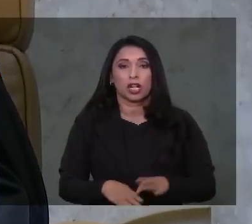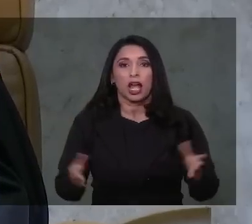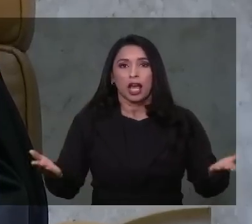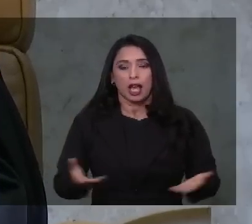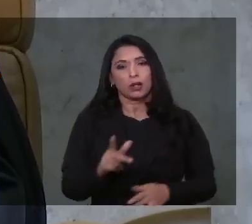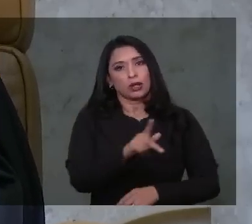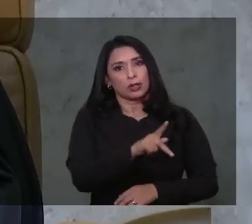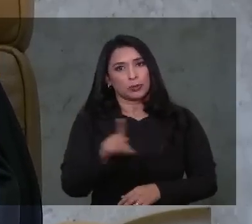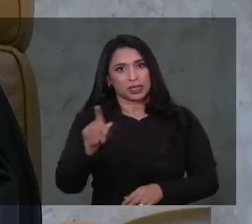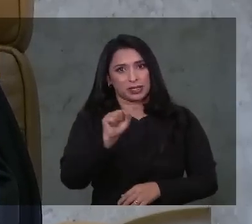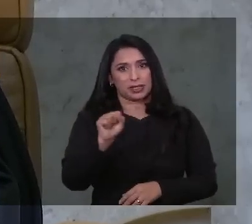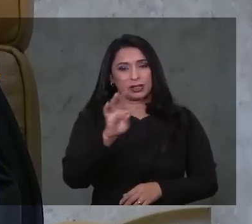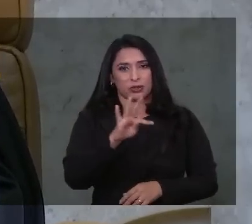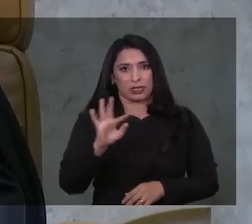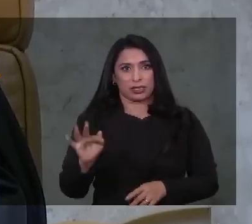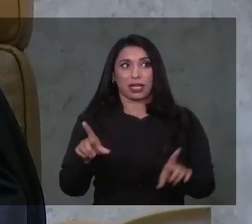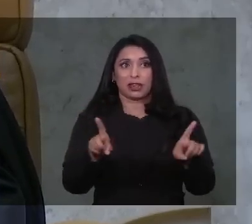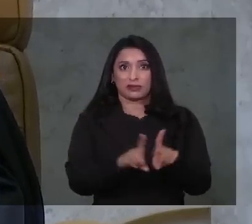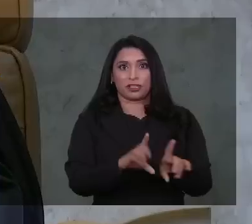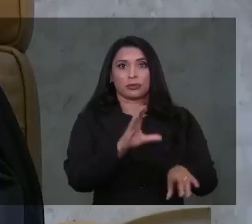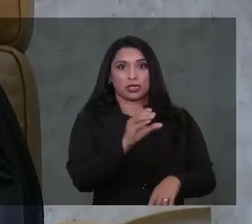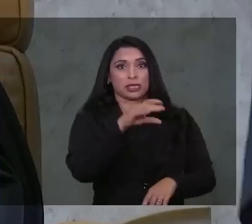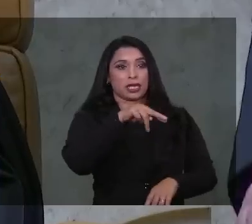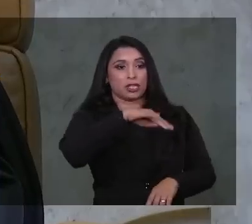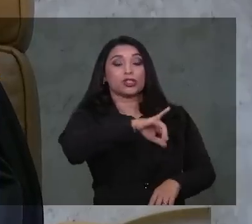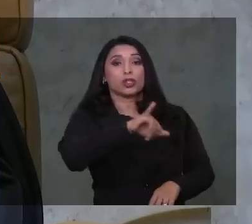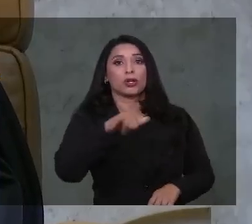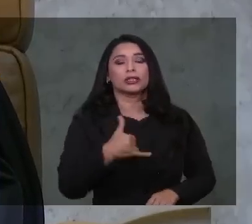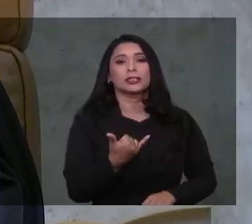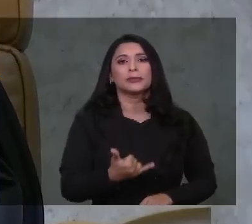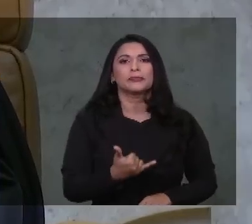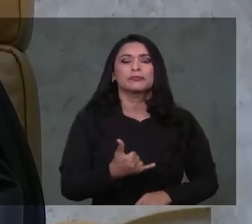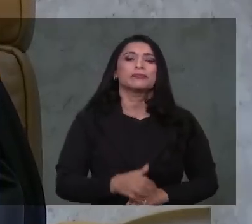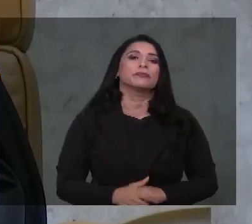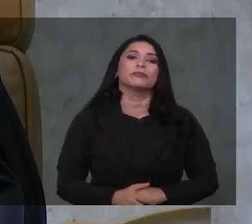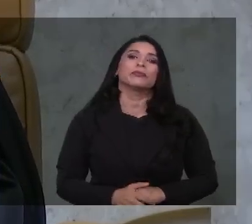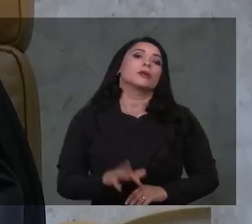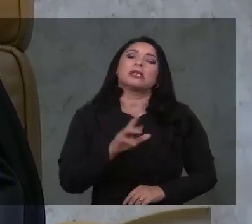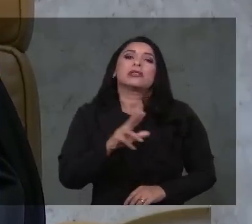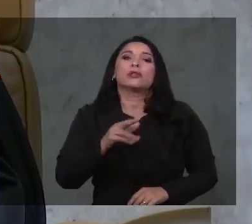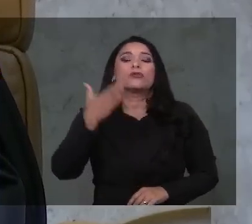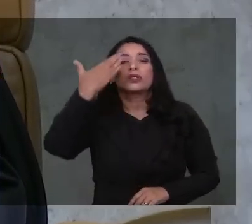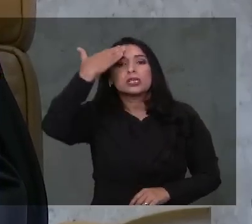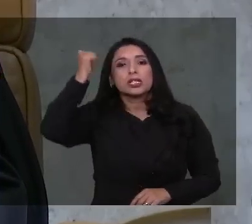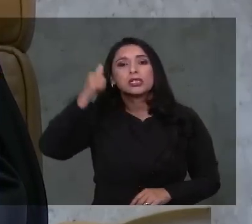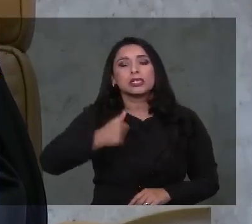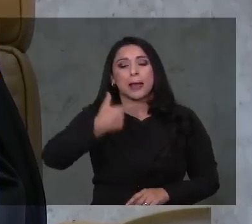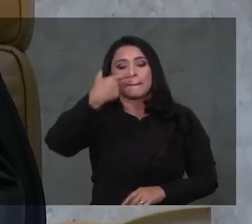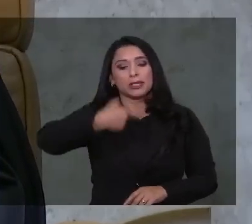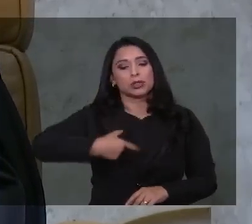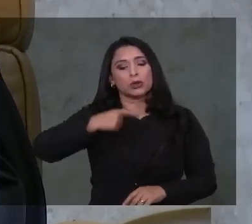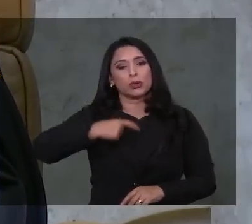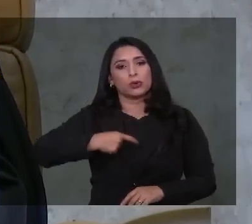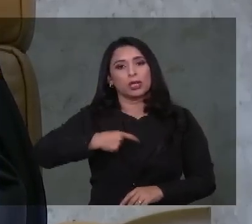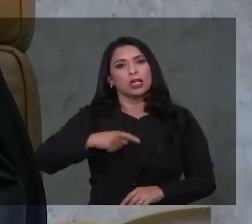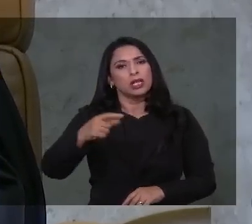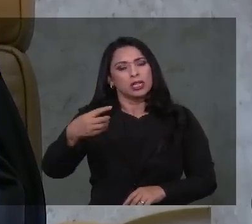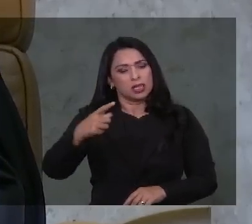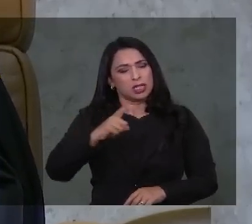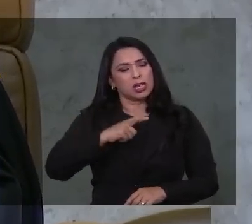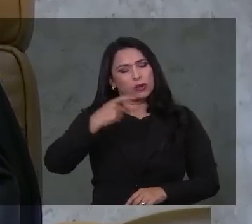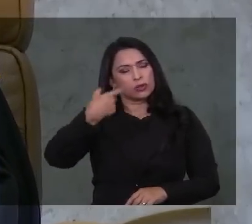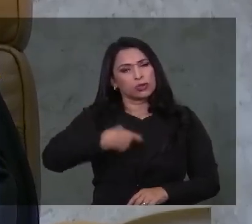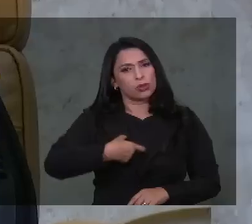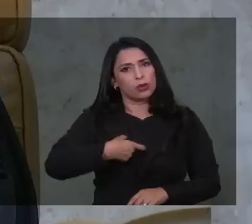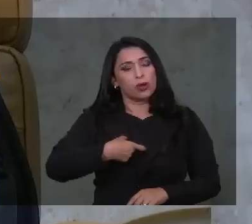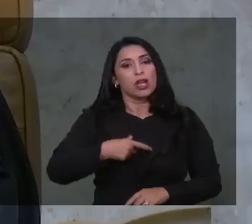Tribunal Federal e do Conselho Nacional de Justiça sem esquecer que sou, antes de tudo, um